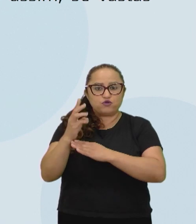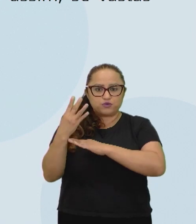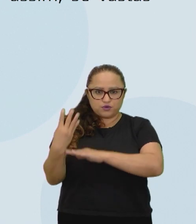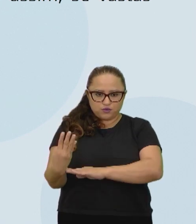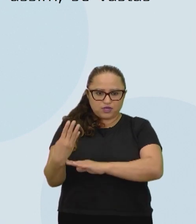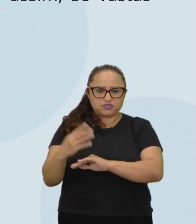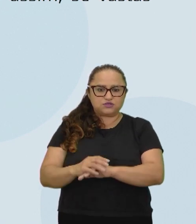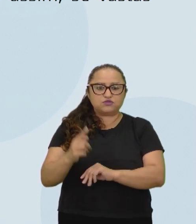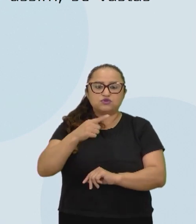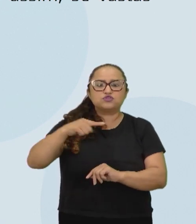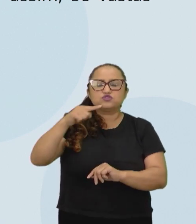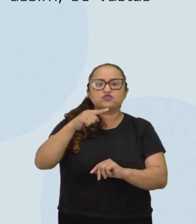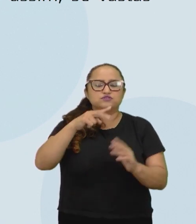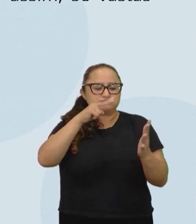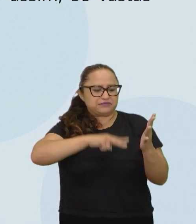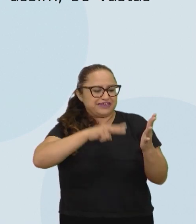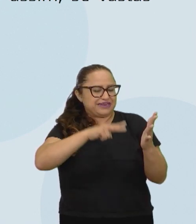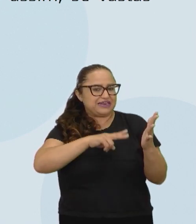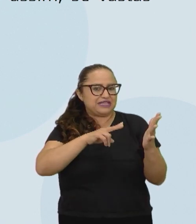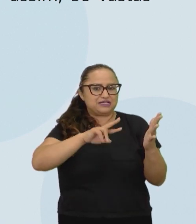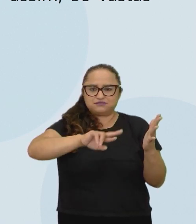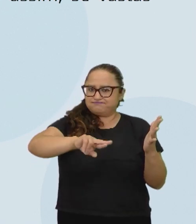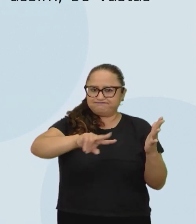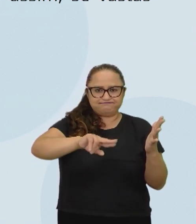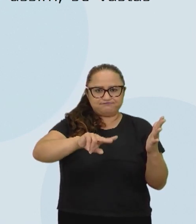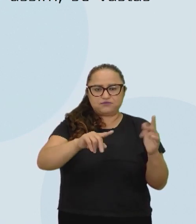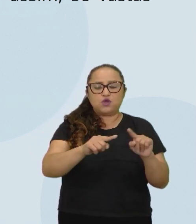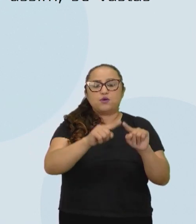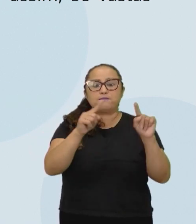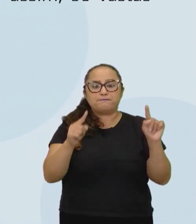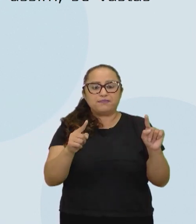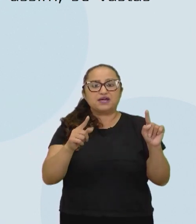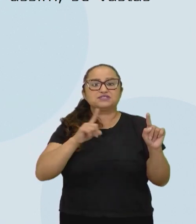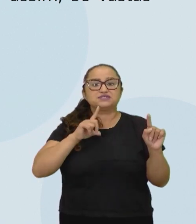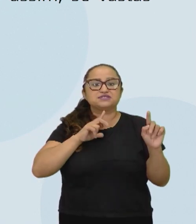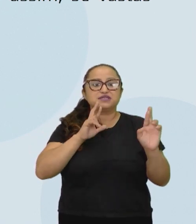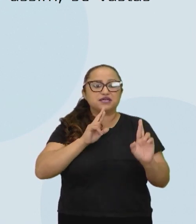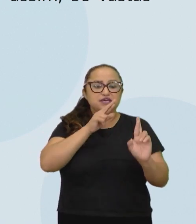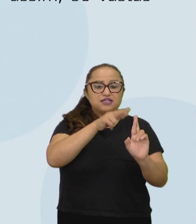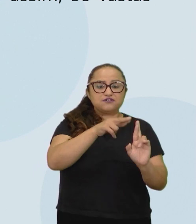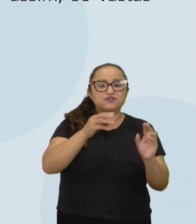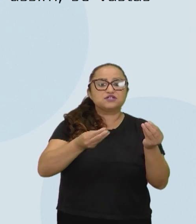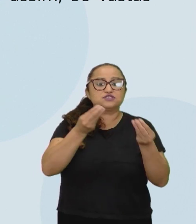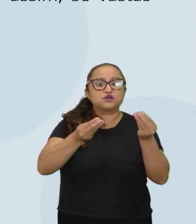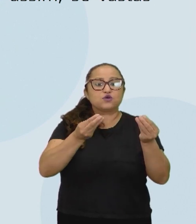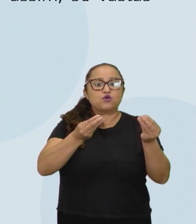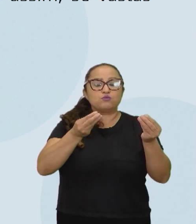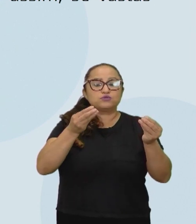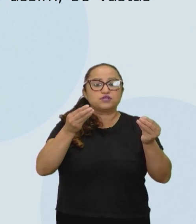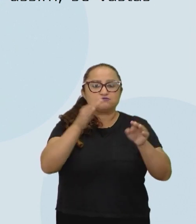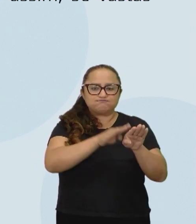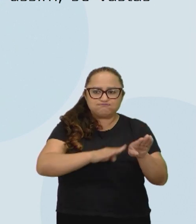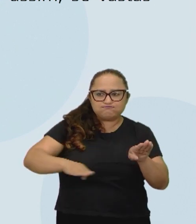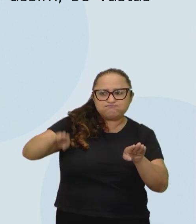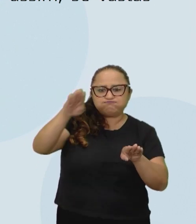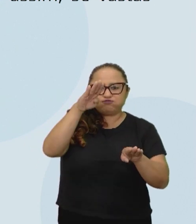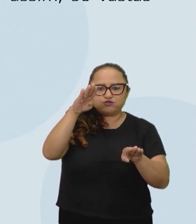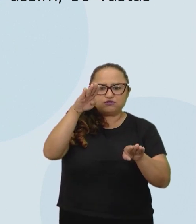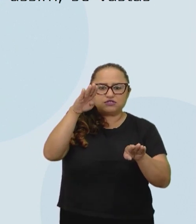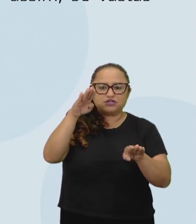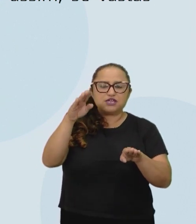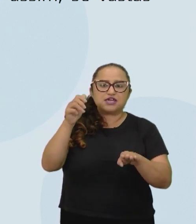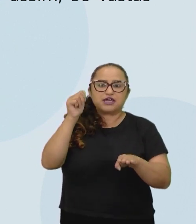A gente não vai fazer aqui toda a leitura deste texto, mas esse texto ele está se referindo aí à hegemonia da raça branca sobre o mundo a partir do século